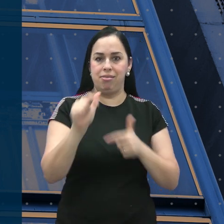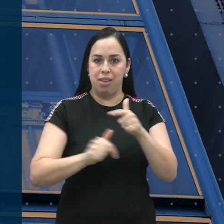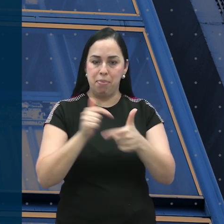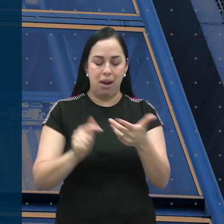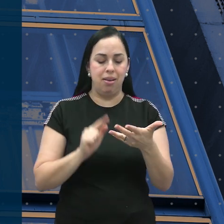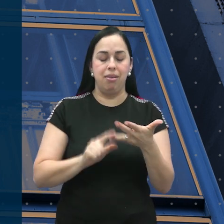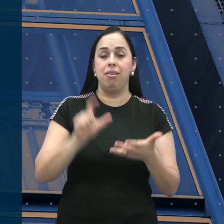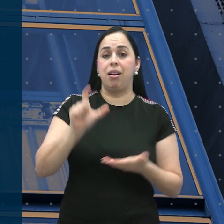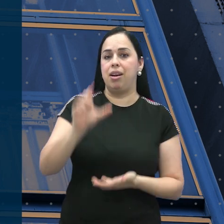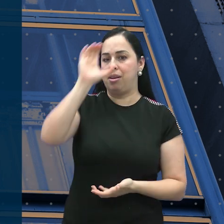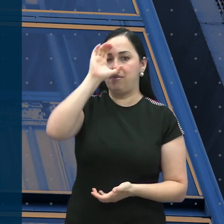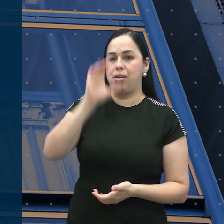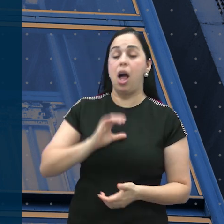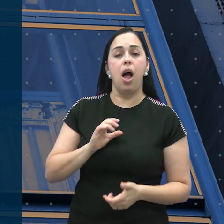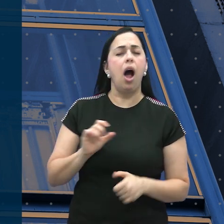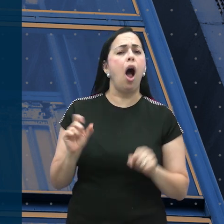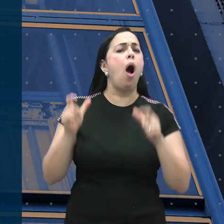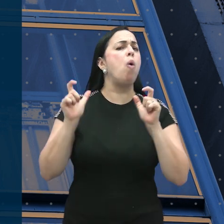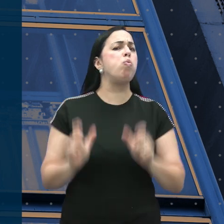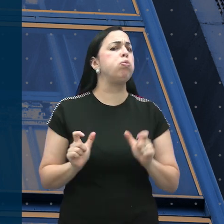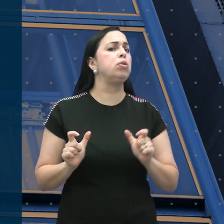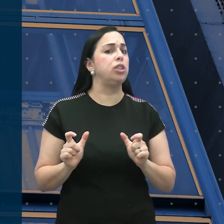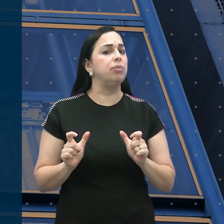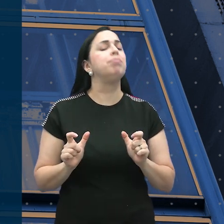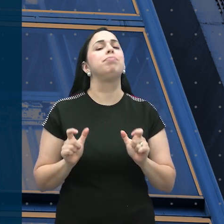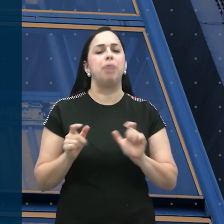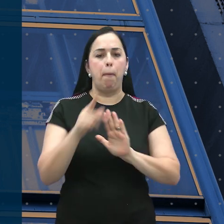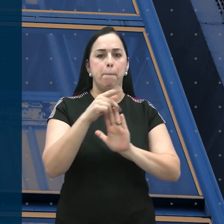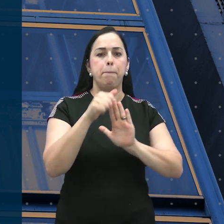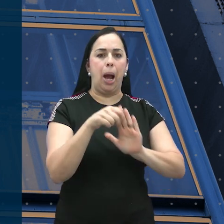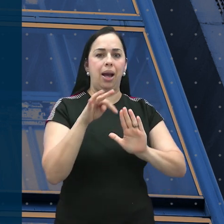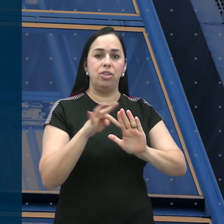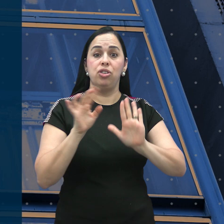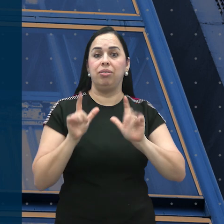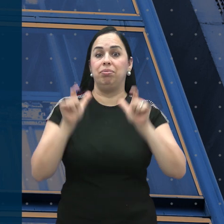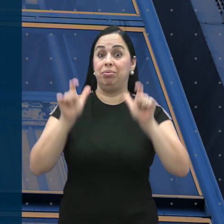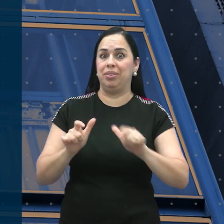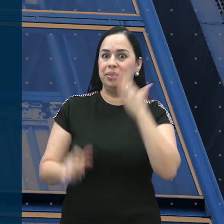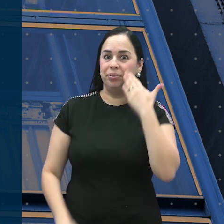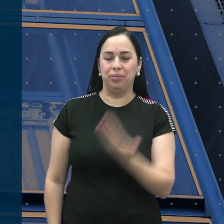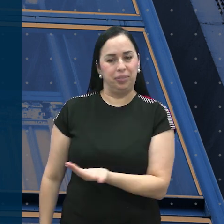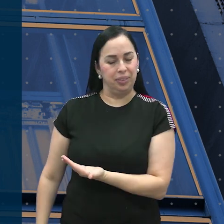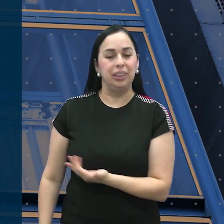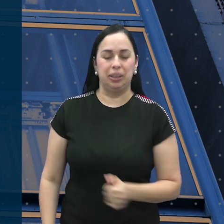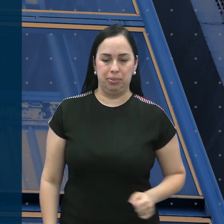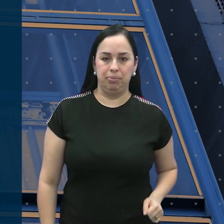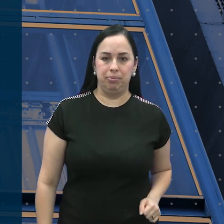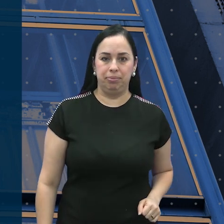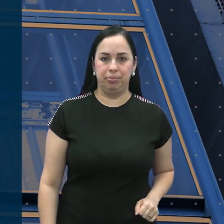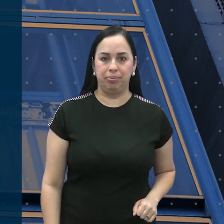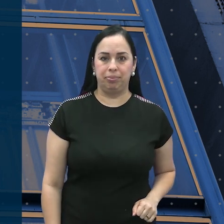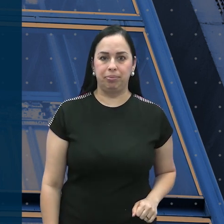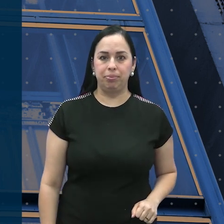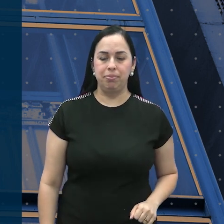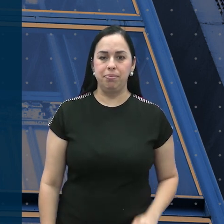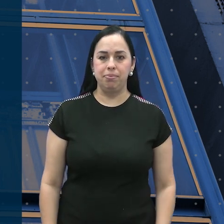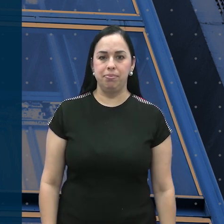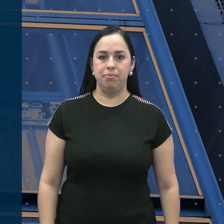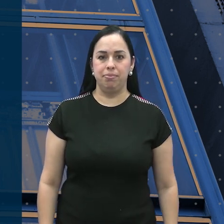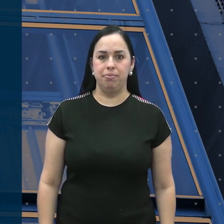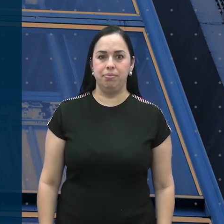de trabalho e o cartão cidadão. O PAT fica na Praça Afonso Pena, 175, Centro.